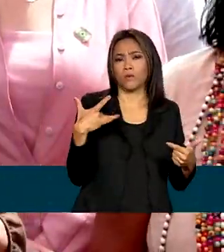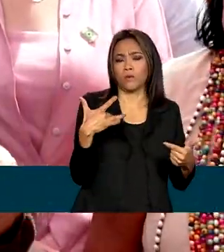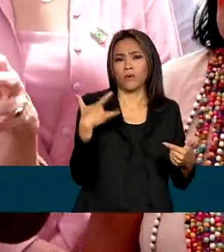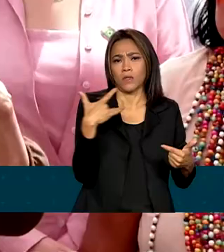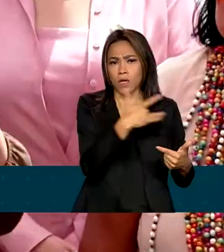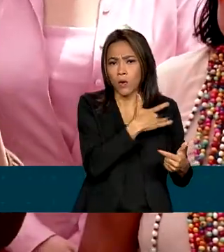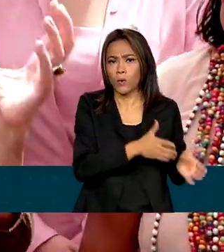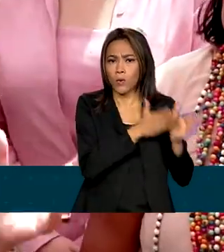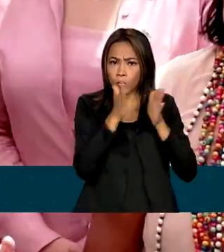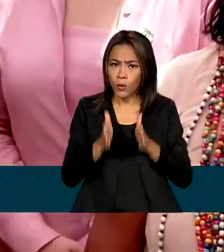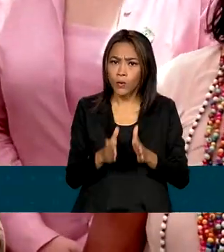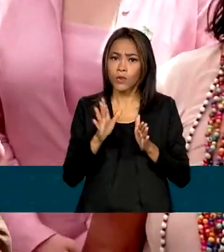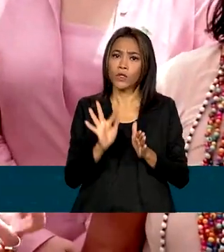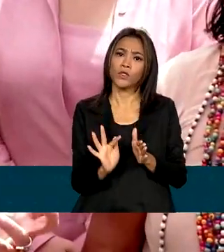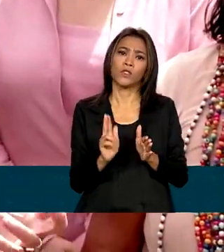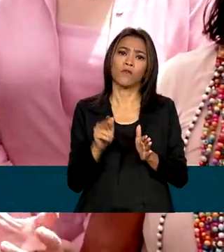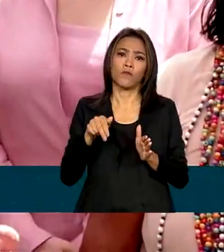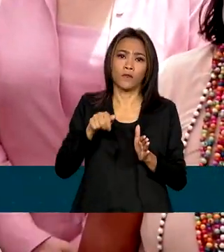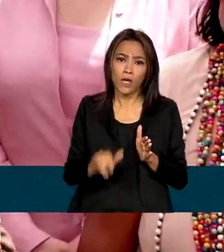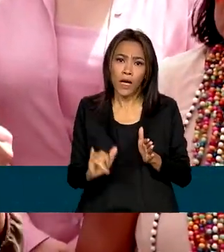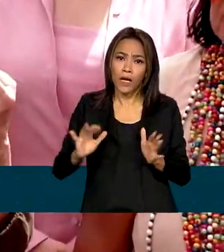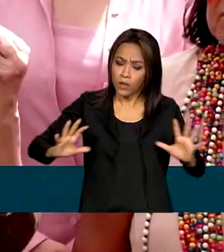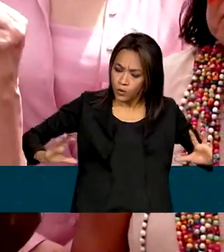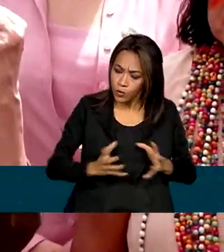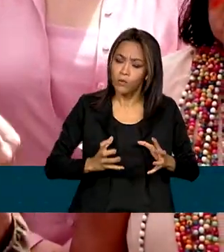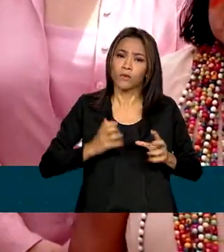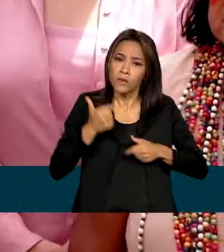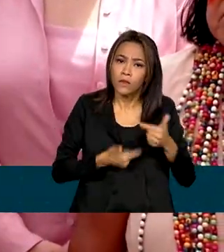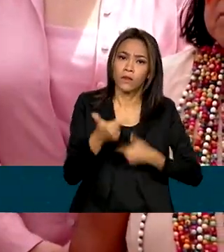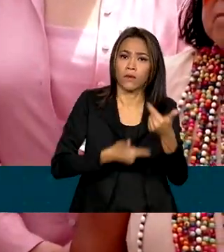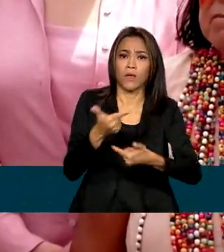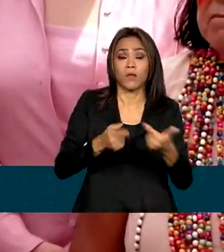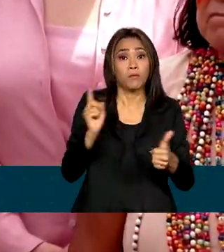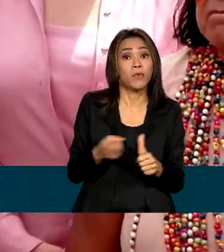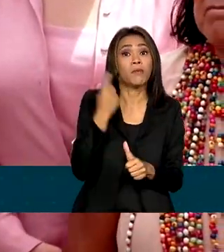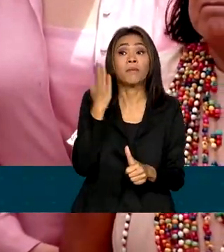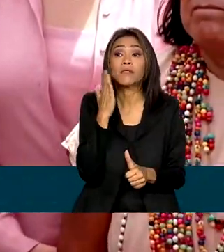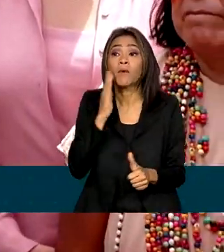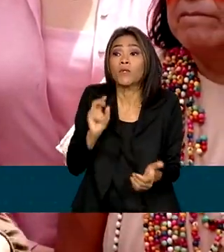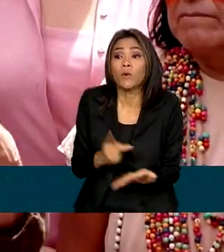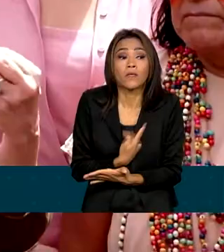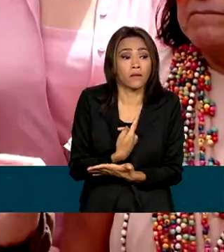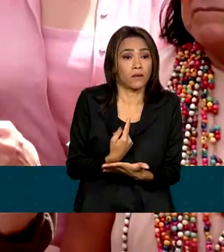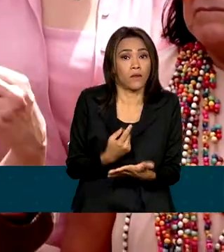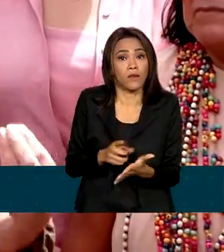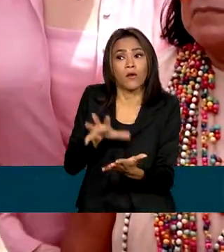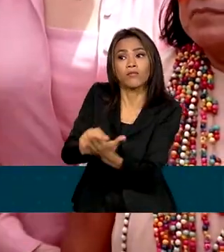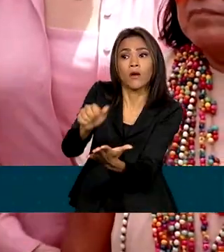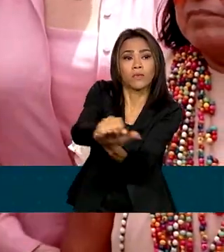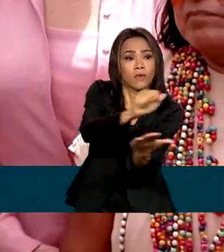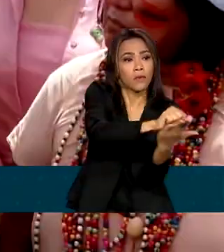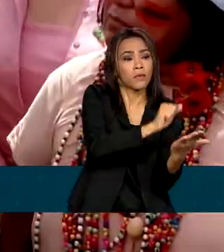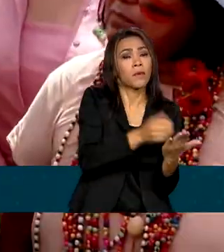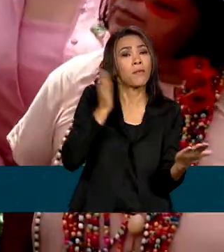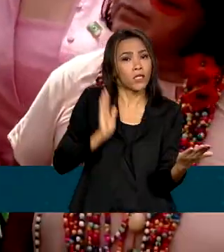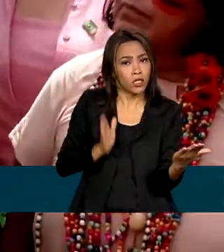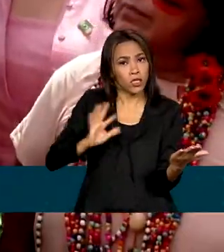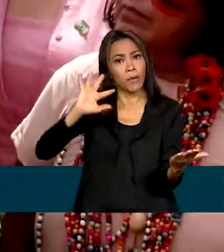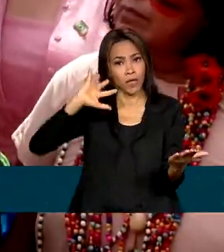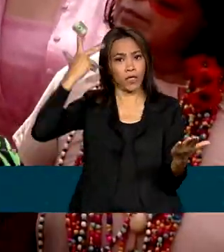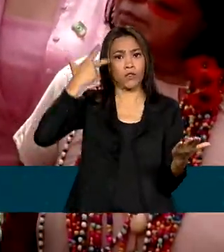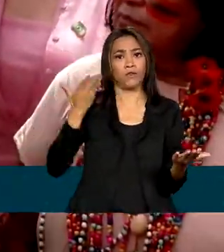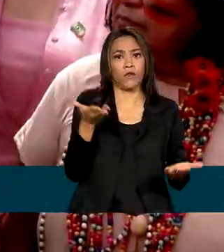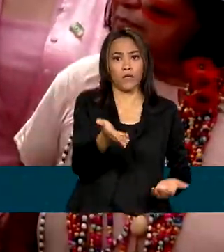vários entes, estão aqui trabalhando para fazer primeiro o diagnóstico da situação, mas já tomando medidas. Precisamos